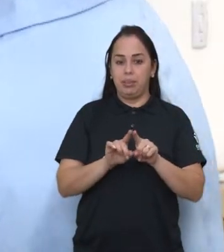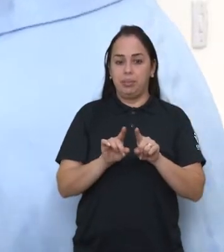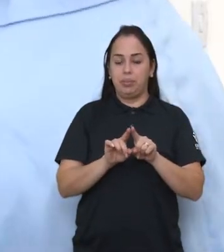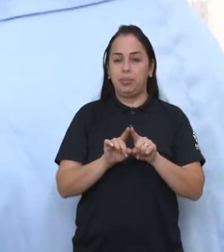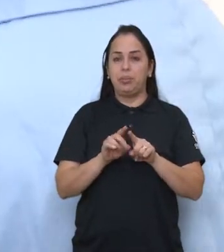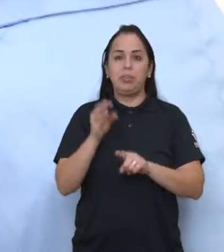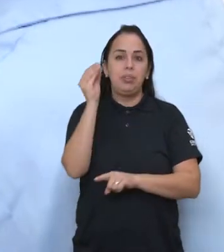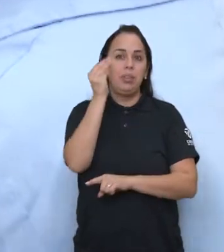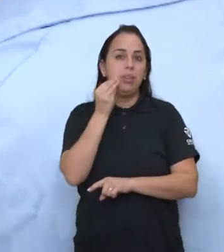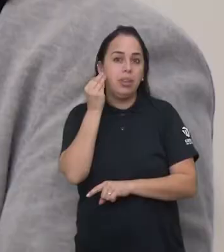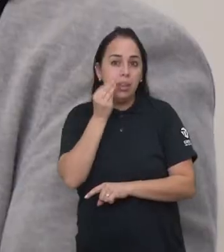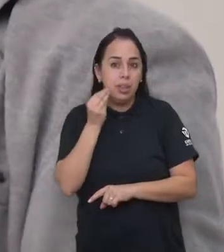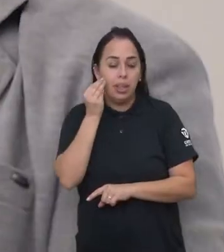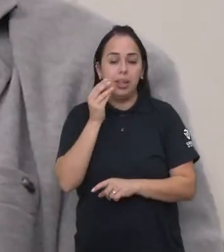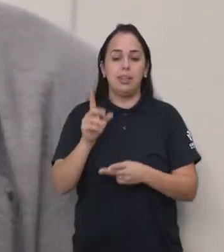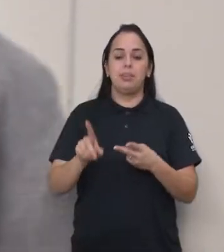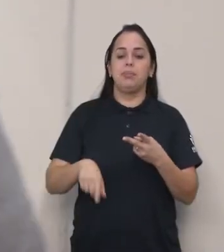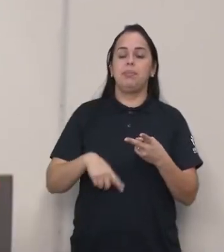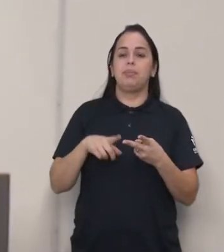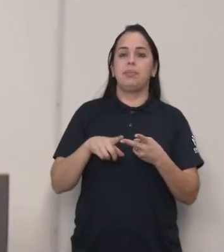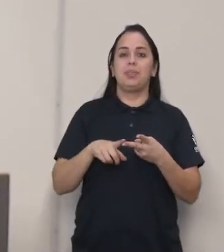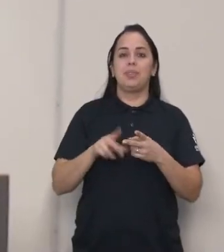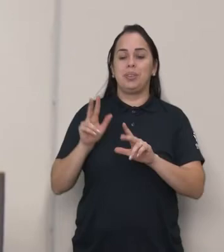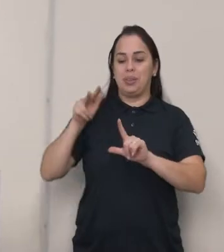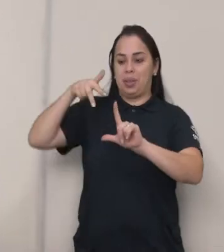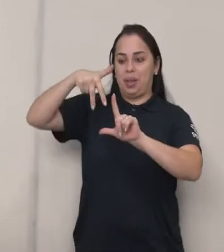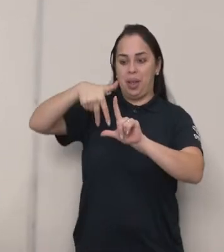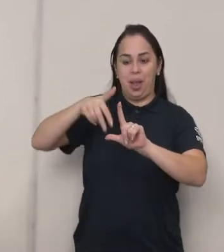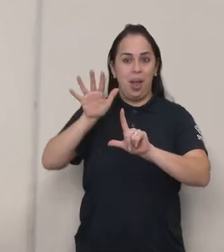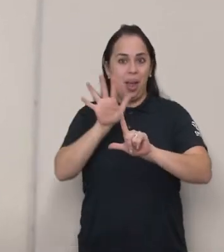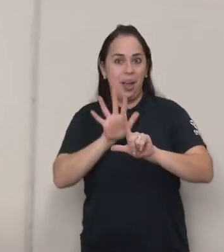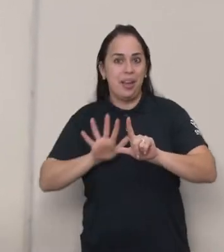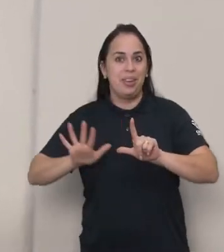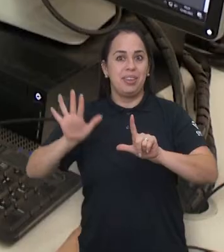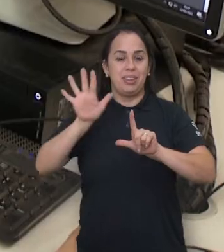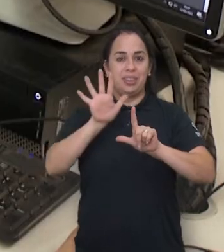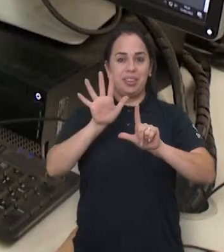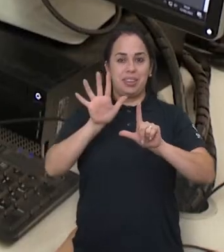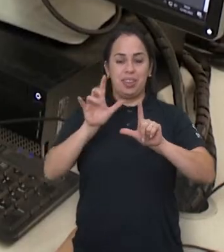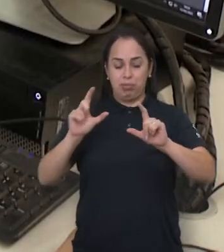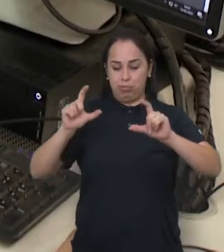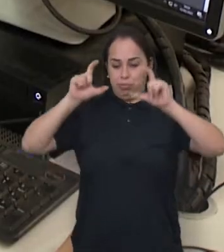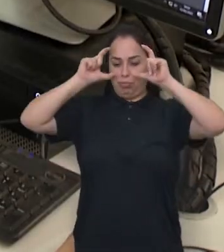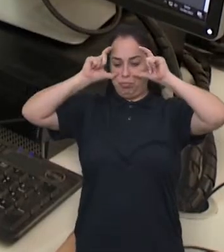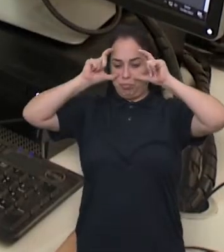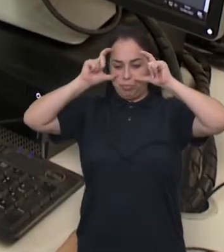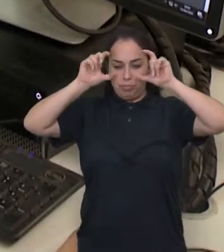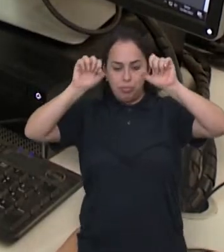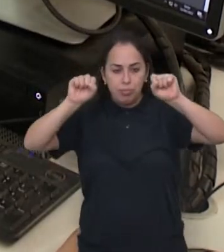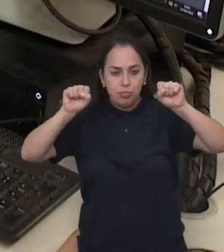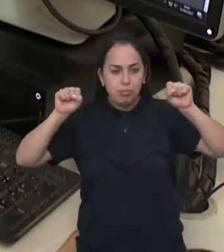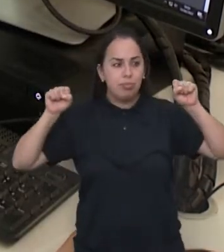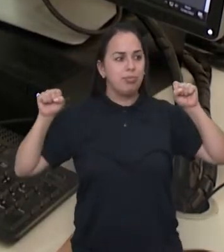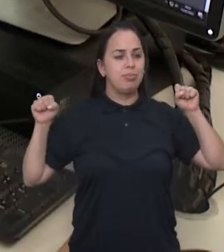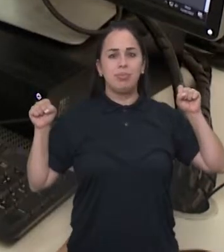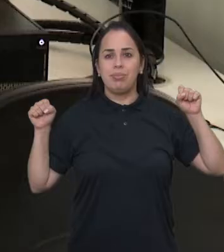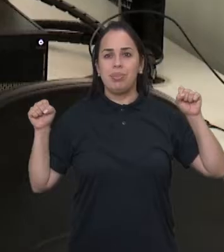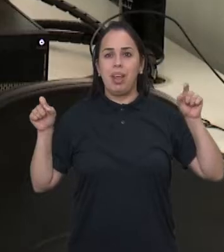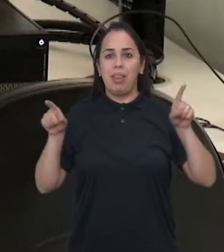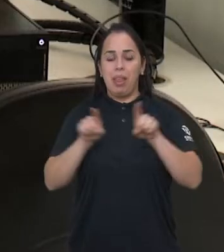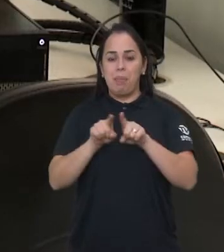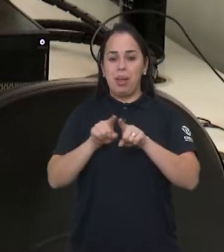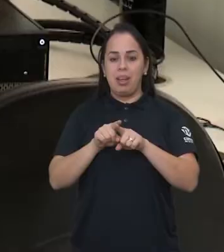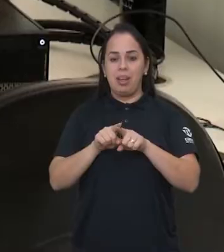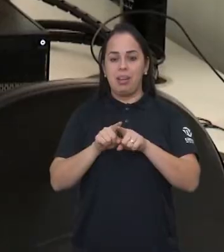falando muito de em relação a gente tá falando de realidades virtuais realidades mistas a gente está falando de Mach Lane